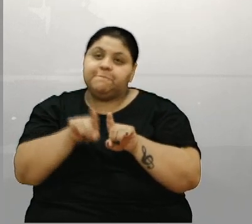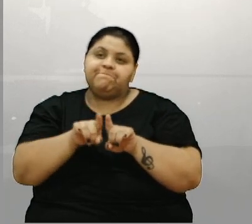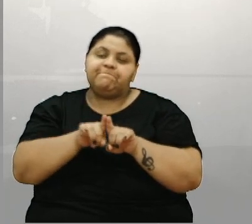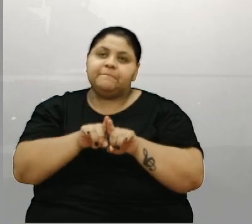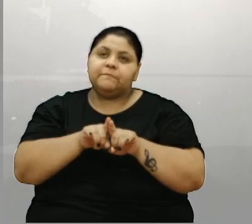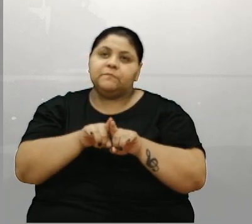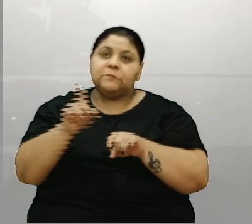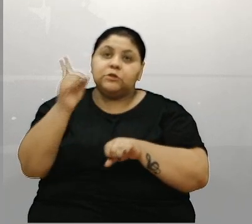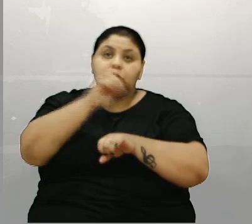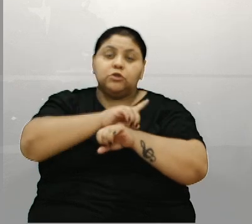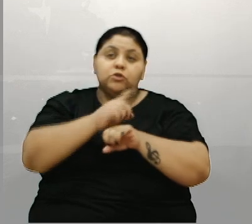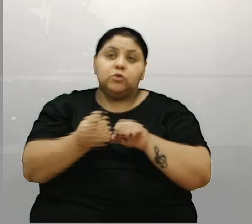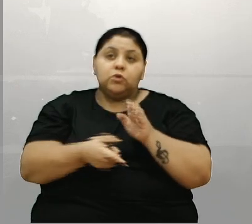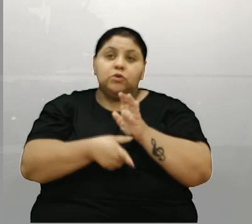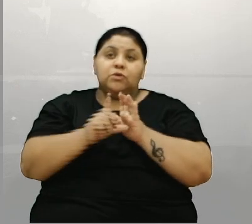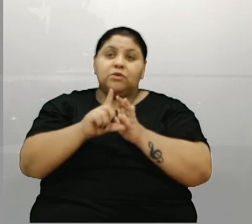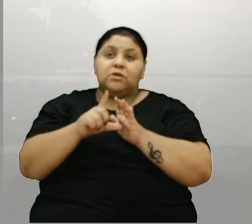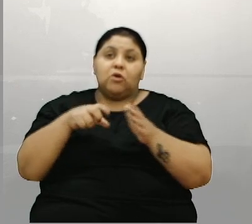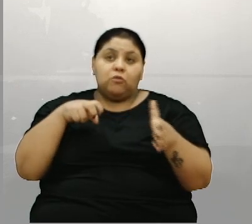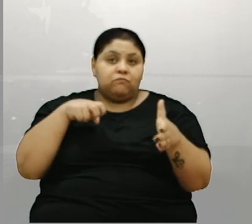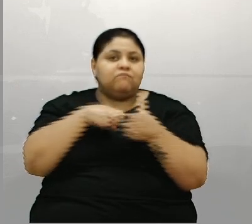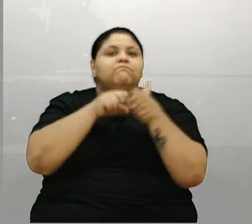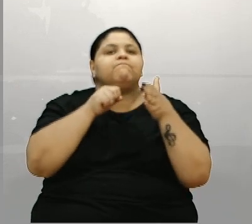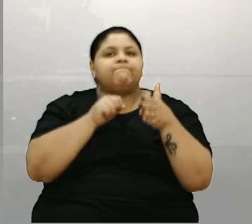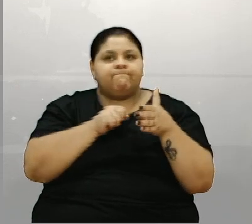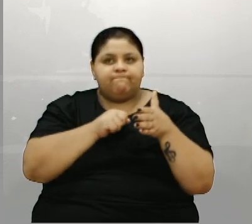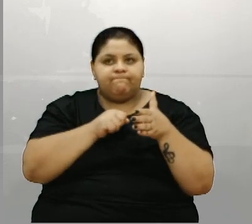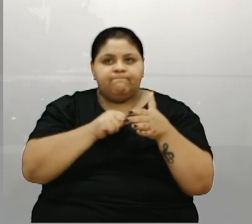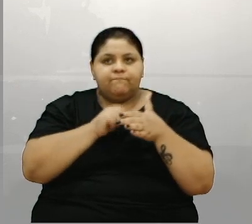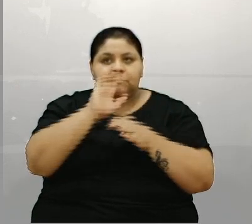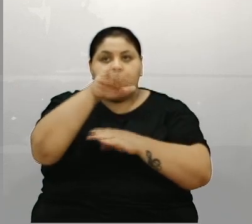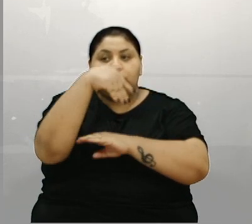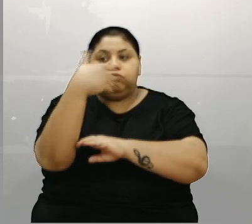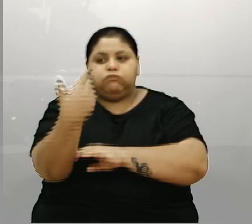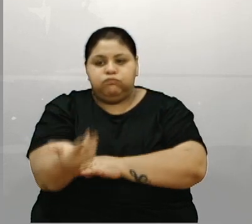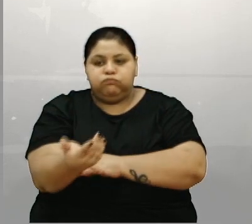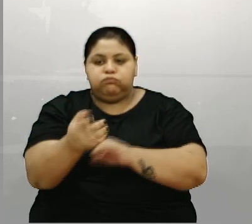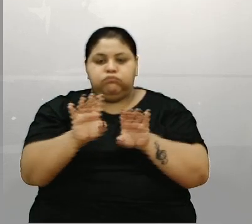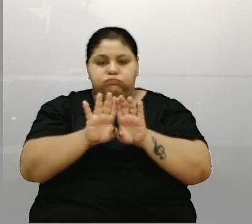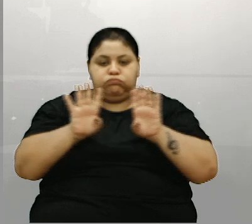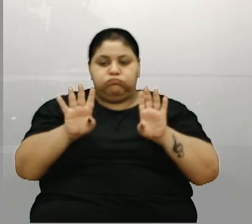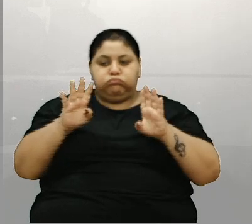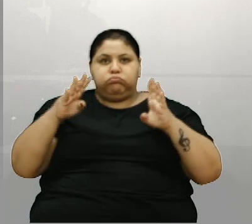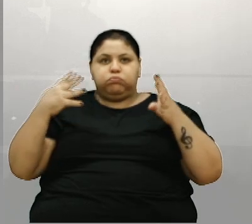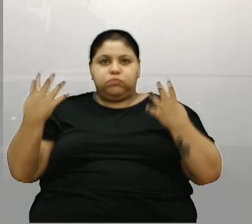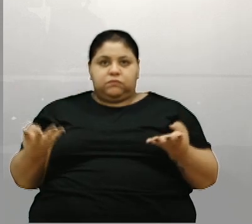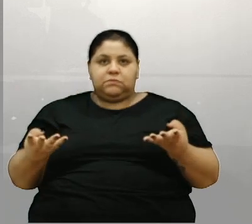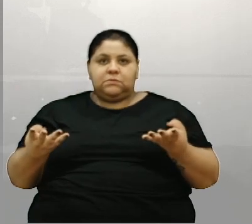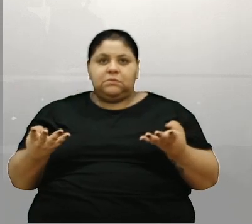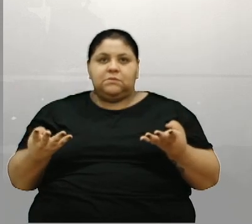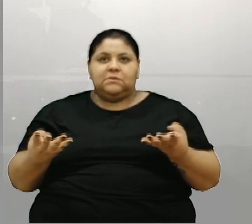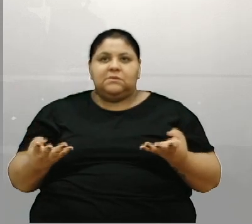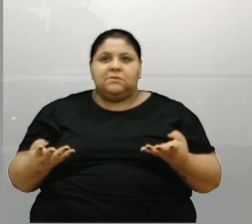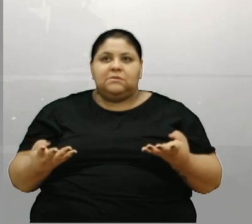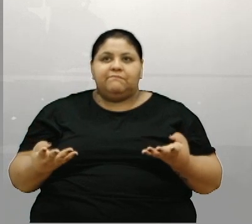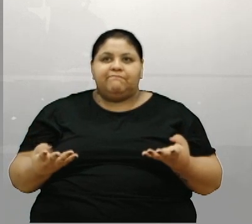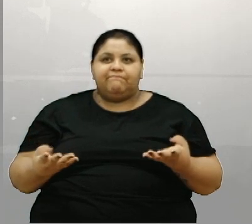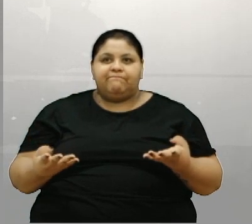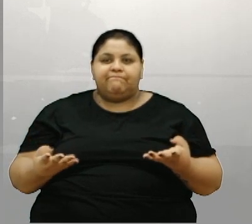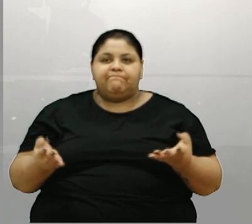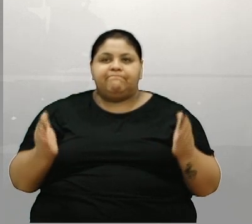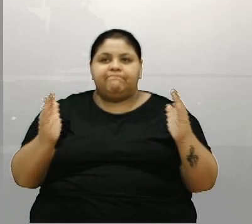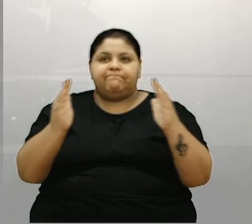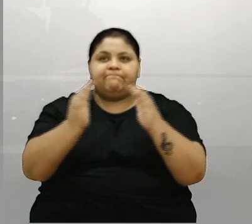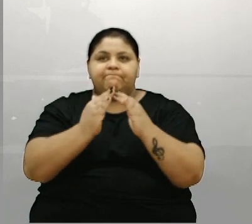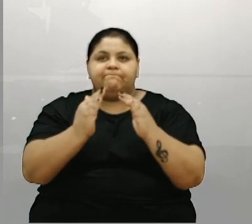dia anterior ali tinha acontecido um acidente, tinham derrubado as grades, e o portão de uma residência,